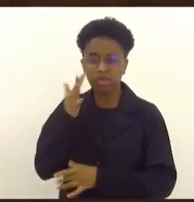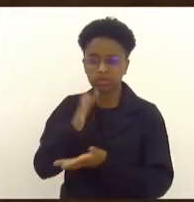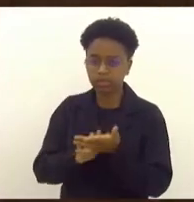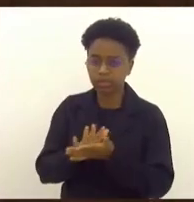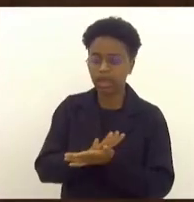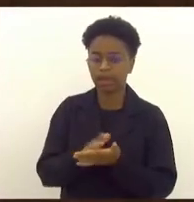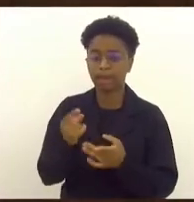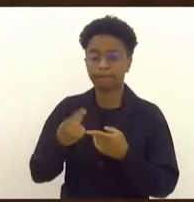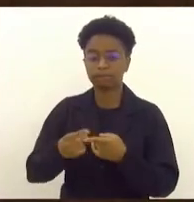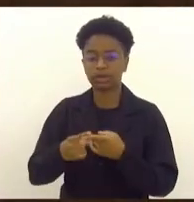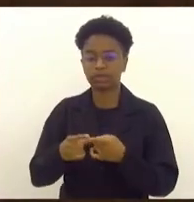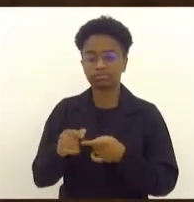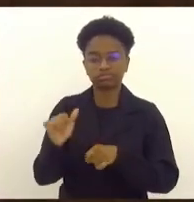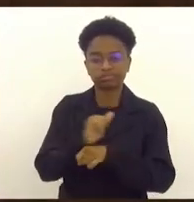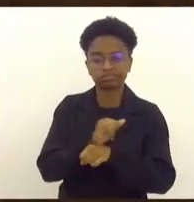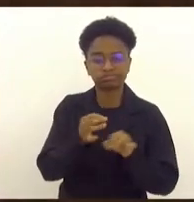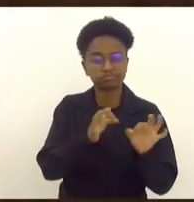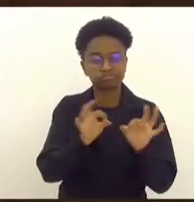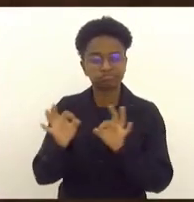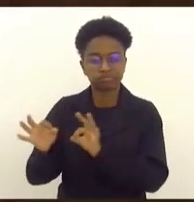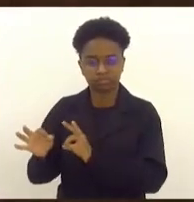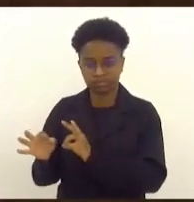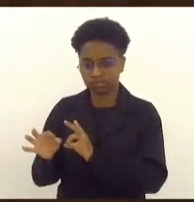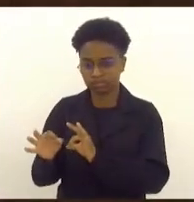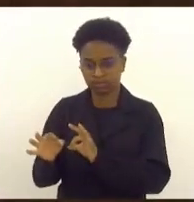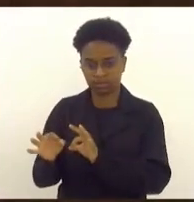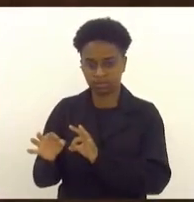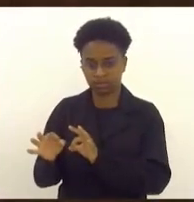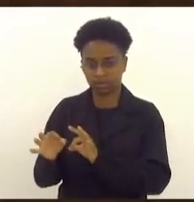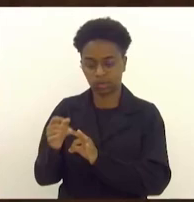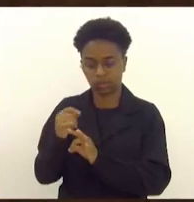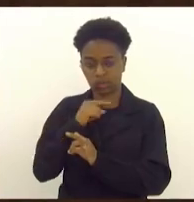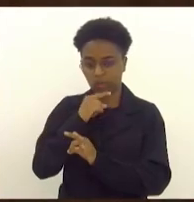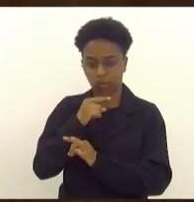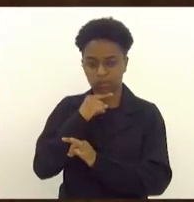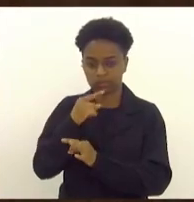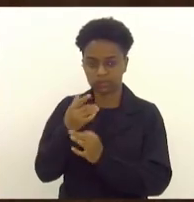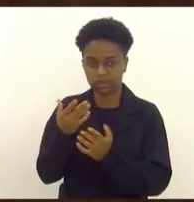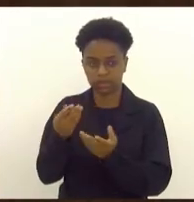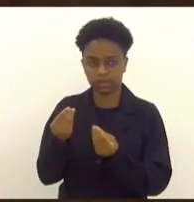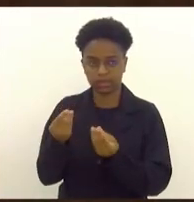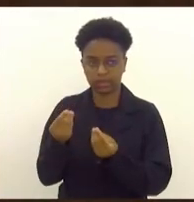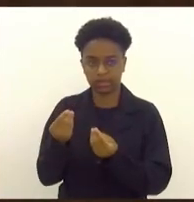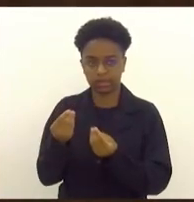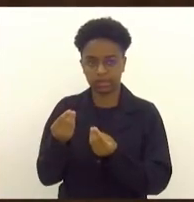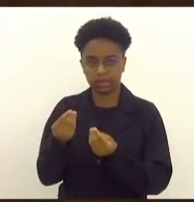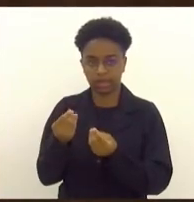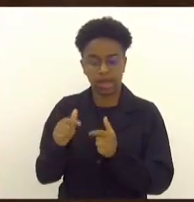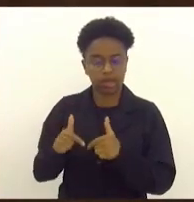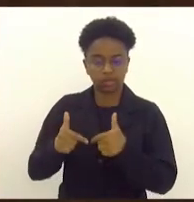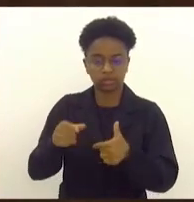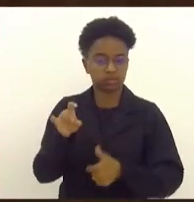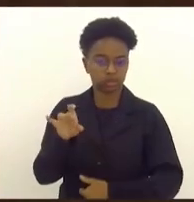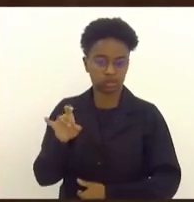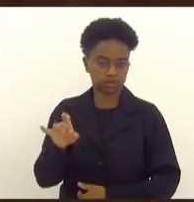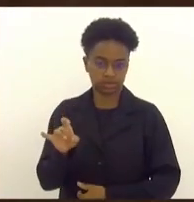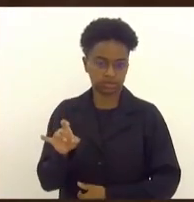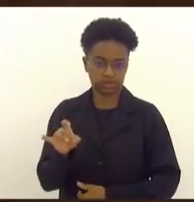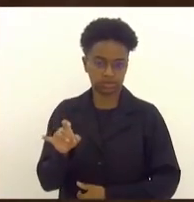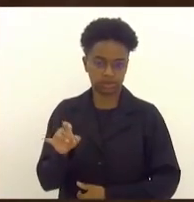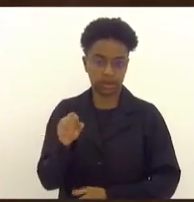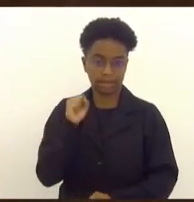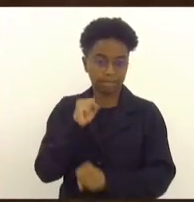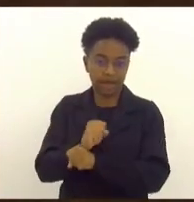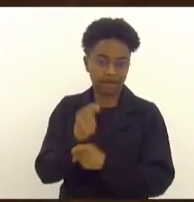Nenhuma medida de Persia consegue estancar esse câncer que é